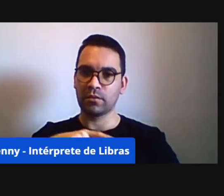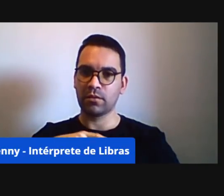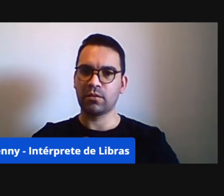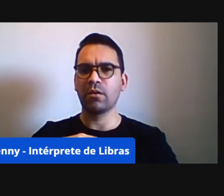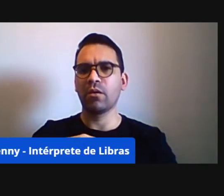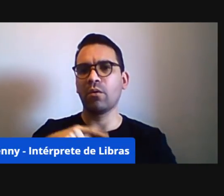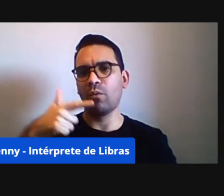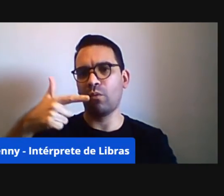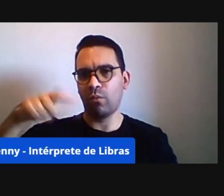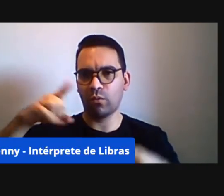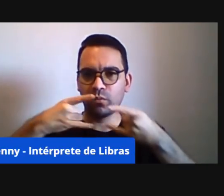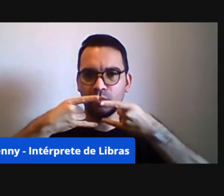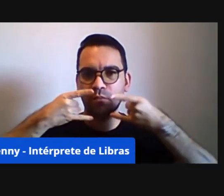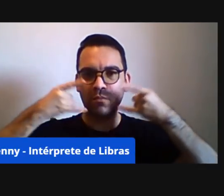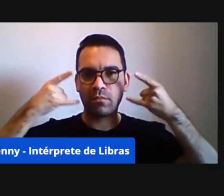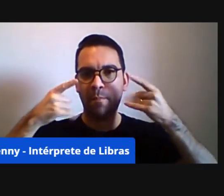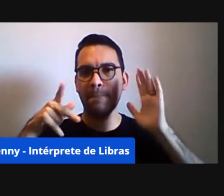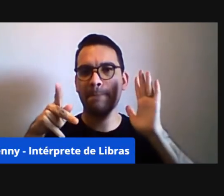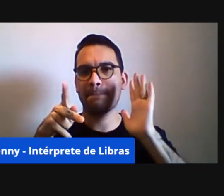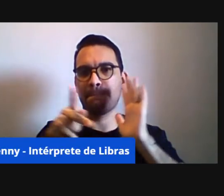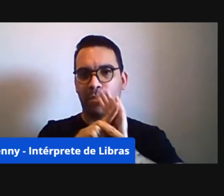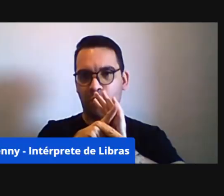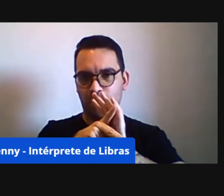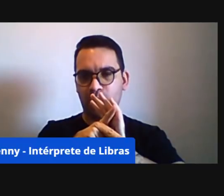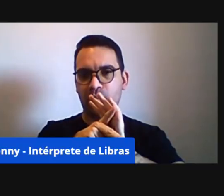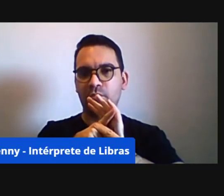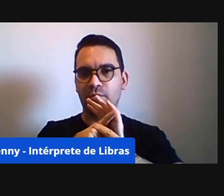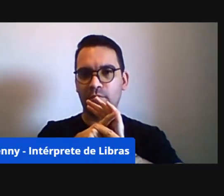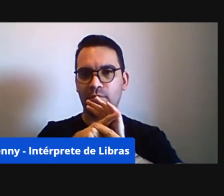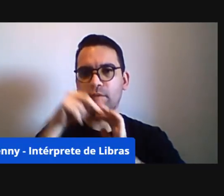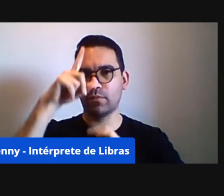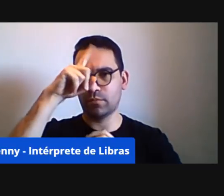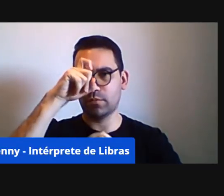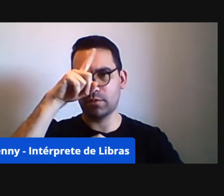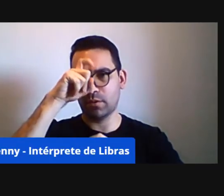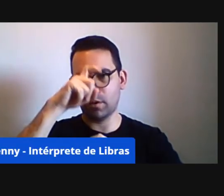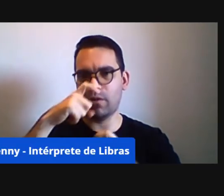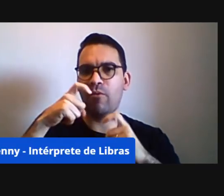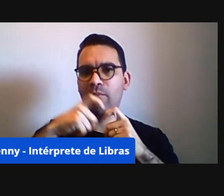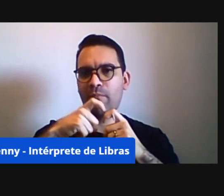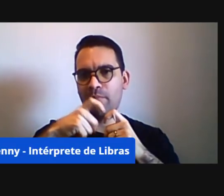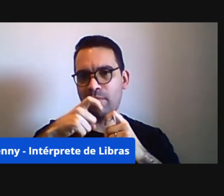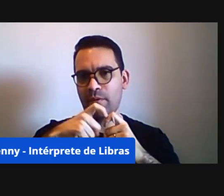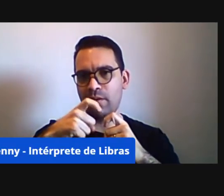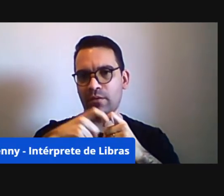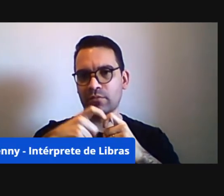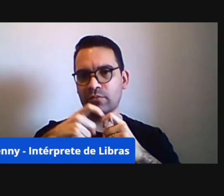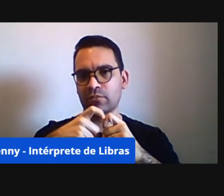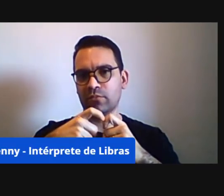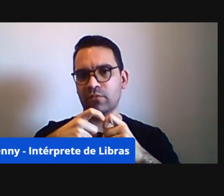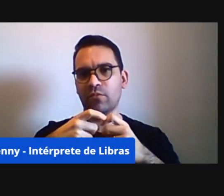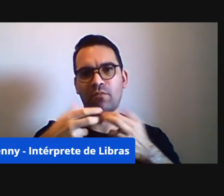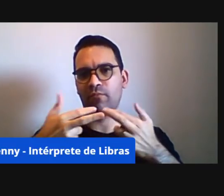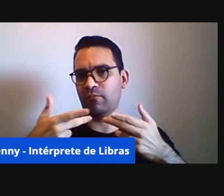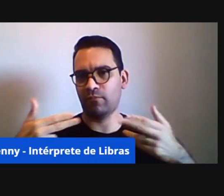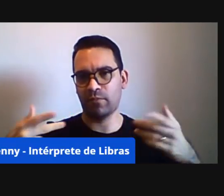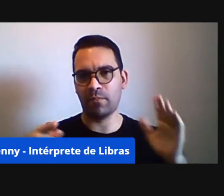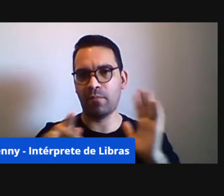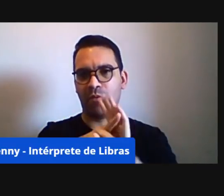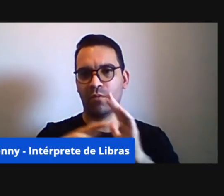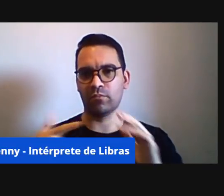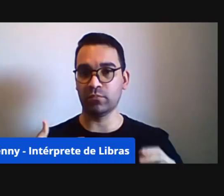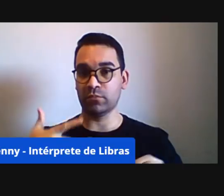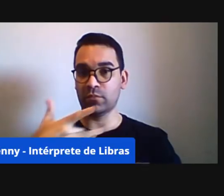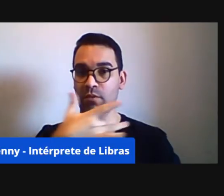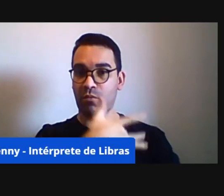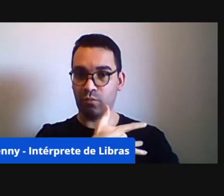também, mas essas máscaras não são necessárias para uso na escola. Essa máscara é a máscara que a gente chama de máscara